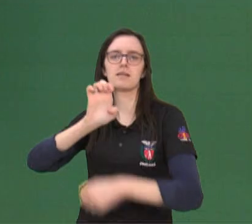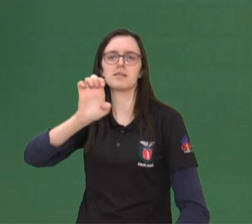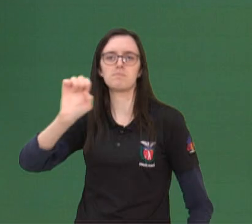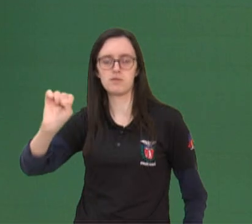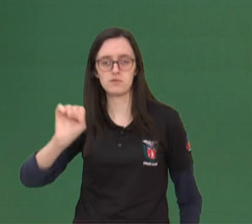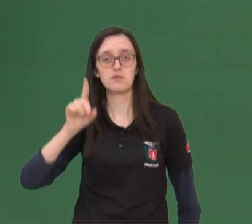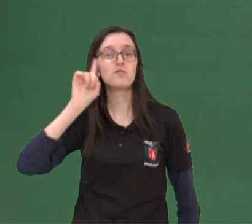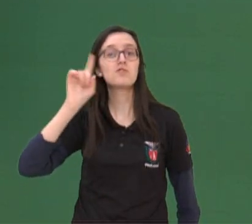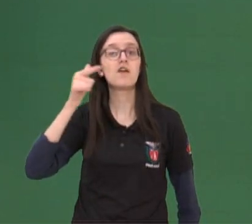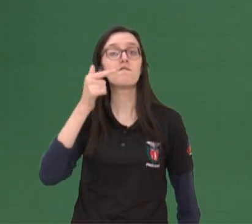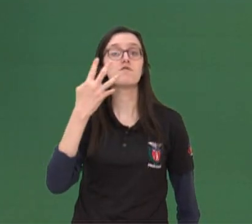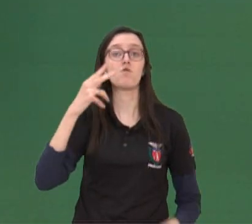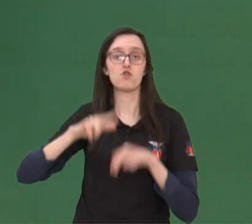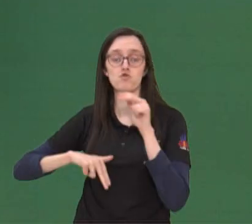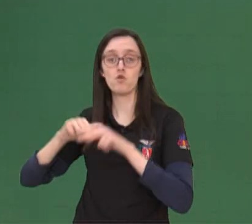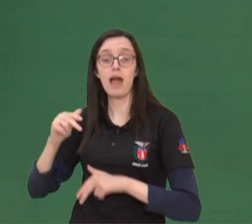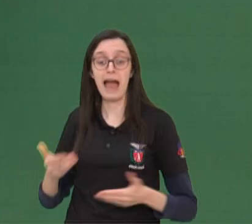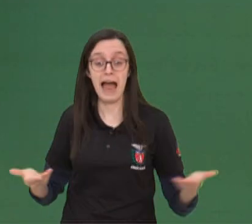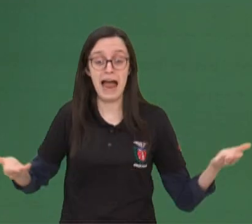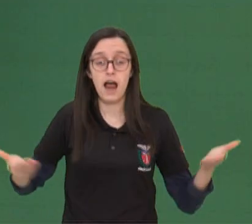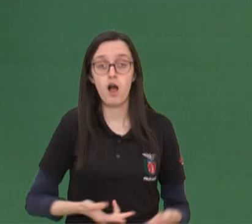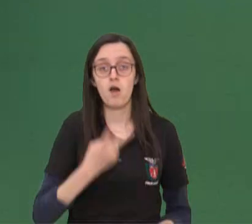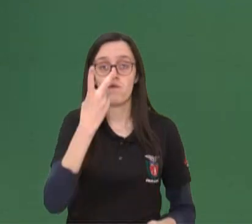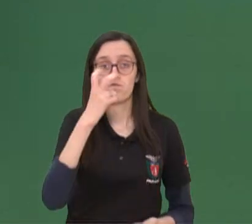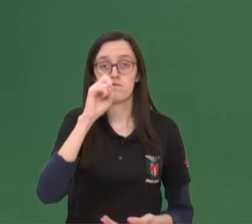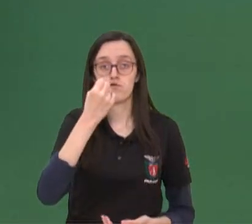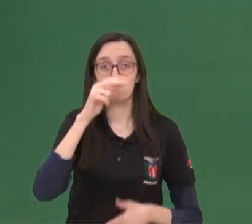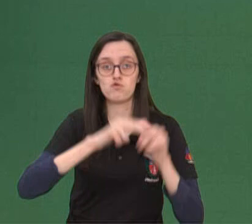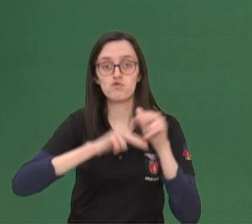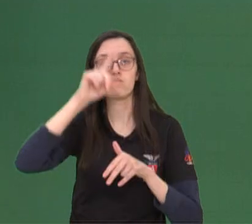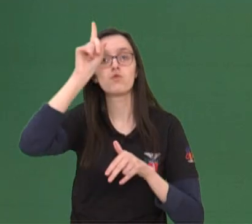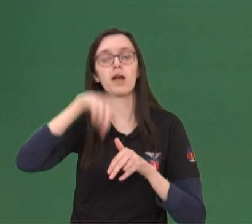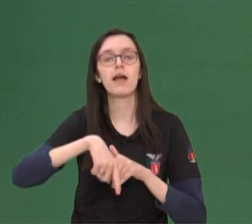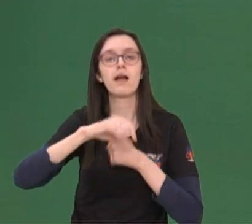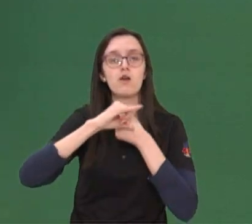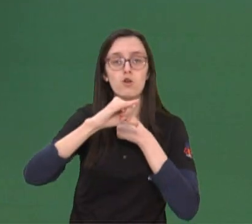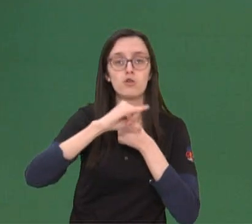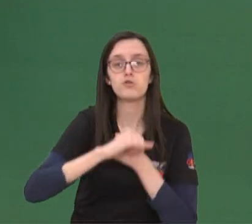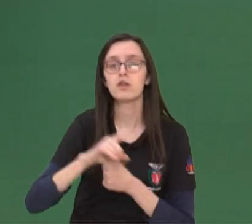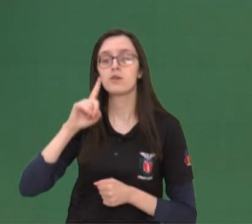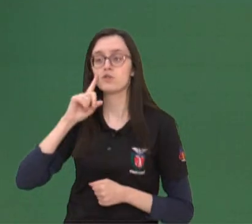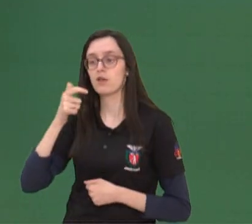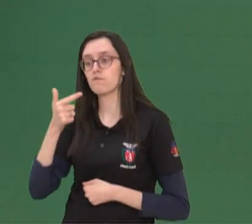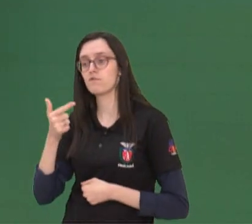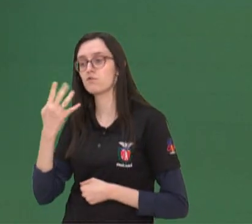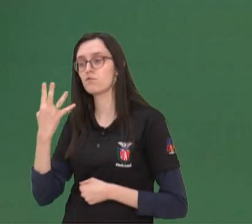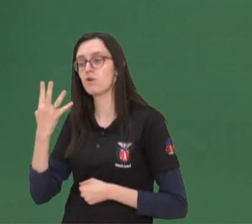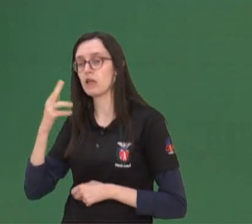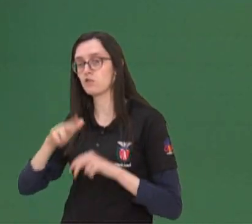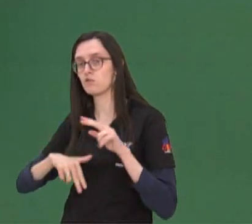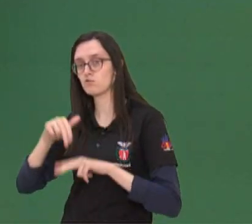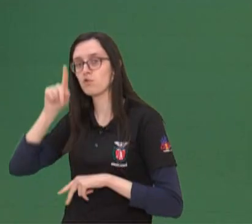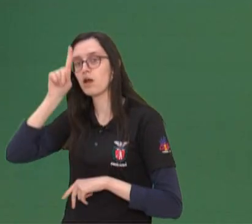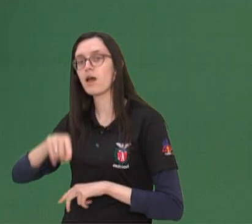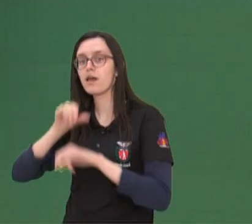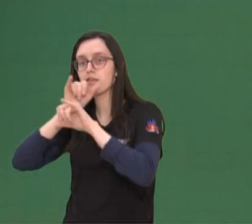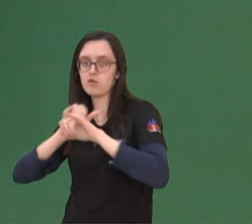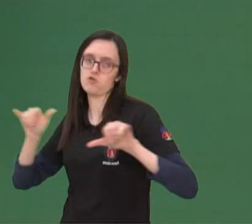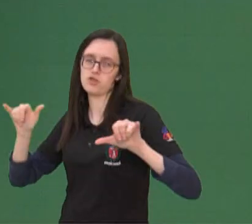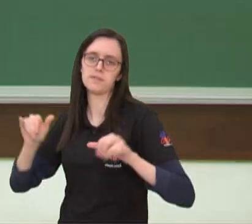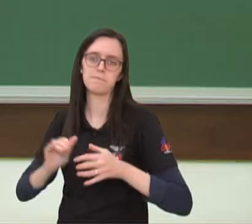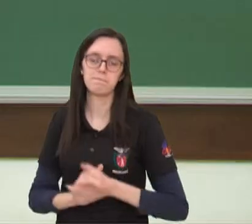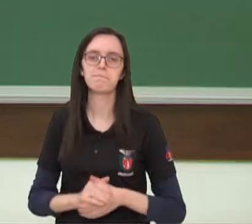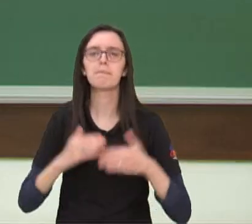só, 28 de junho é a crônica. Dia 24 de junho foi a